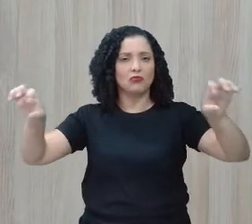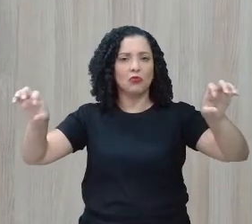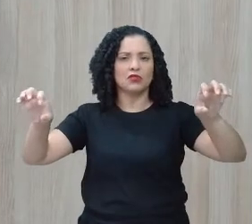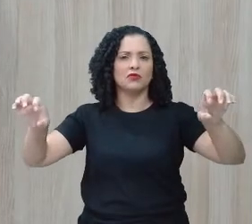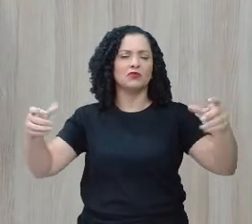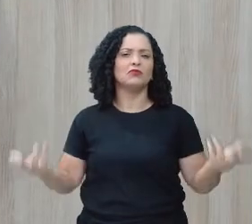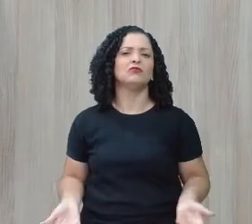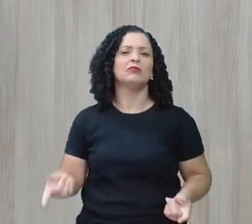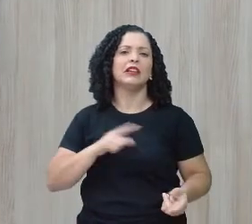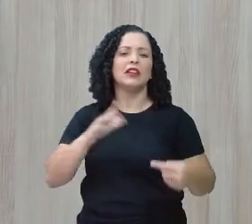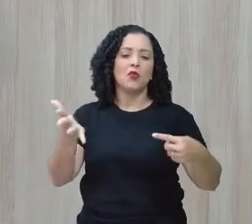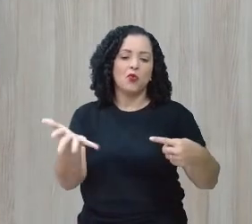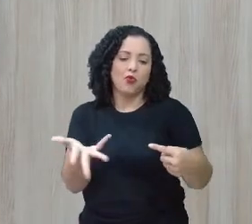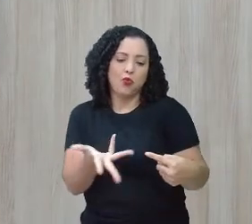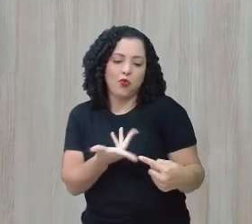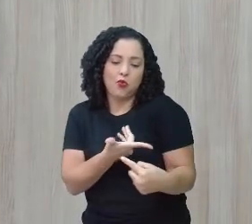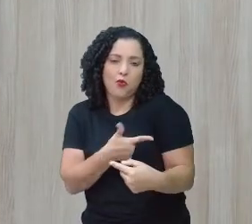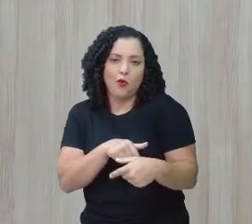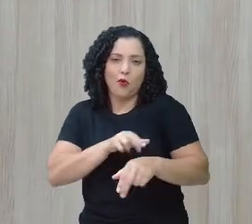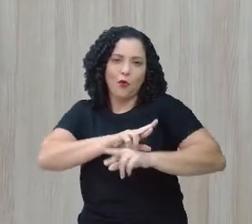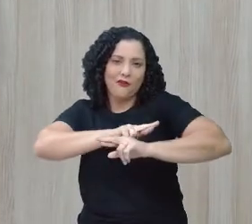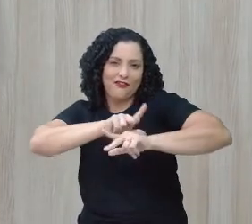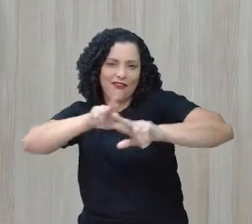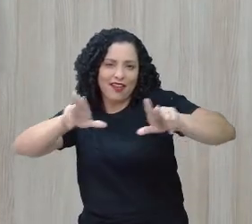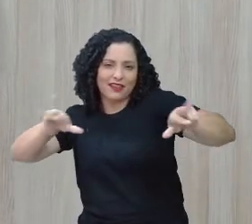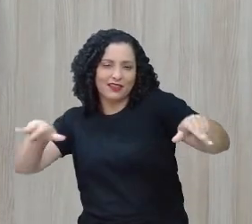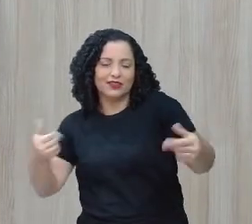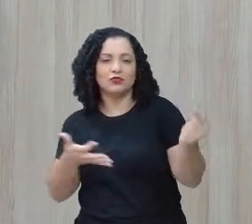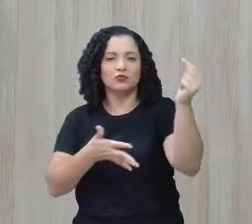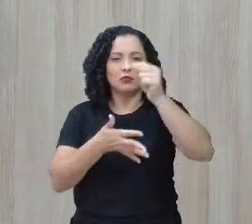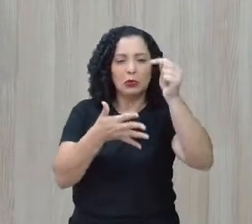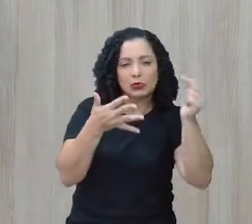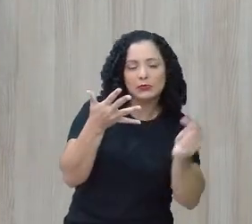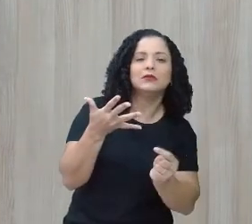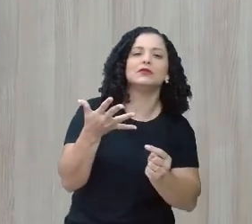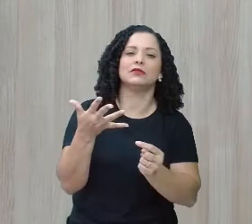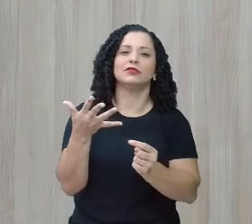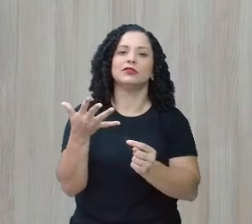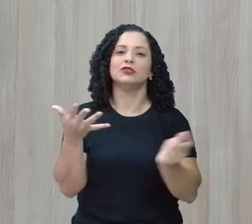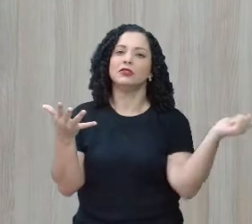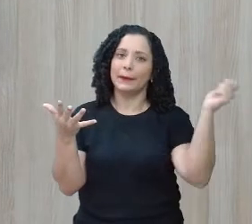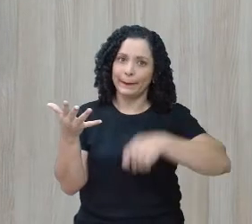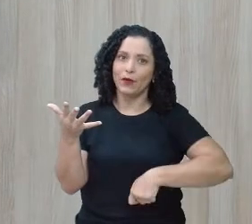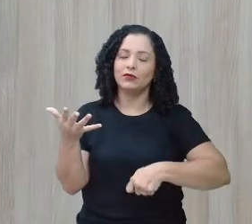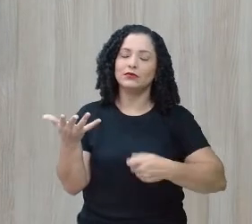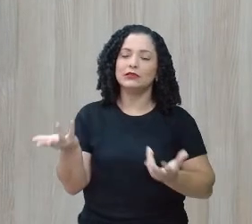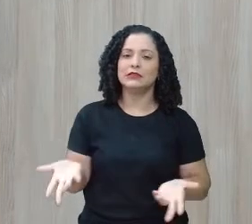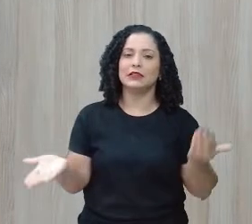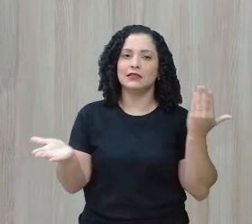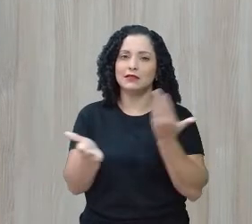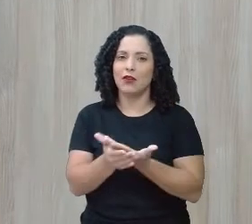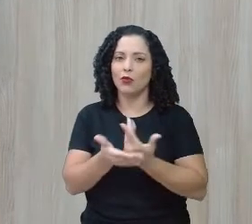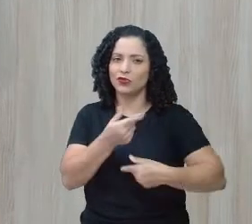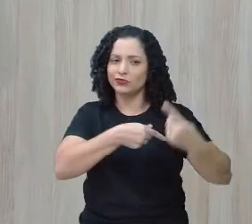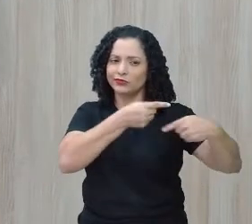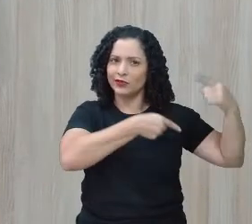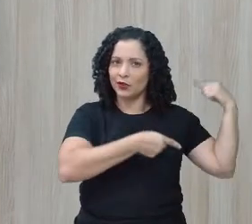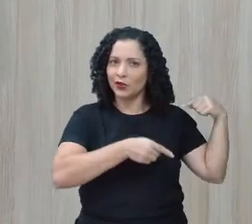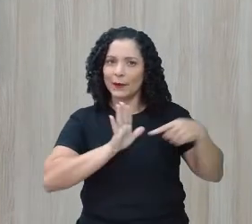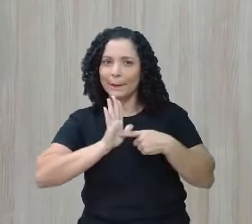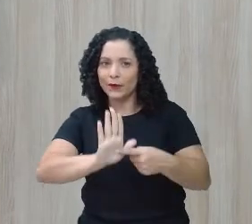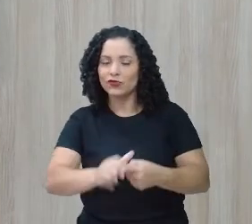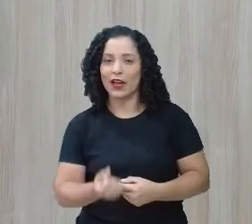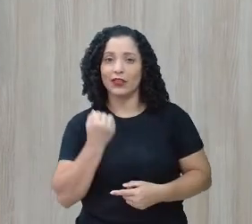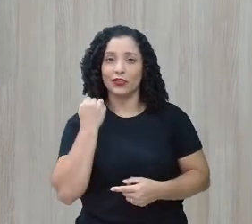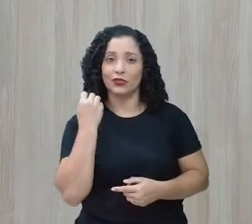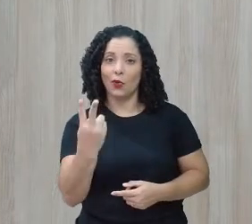várias formas de resolver um sistema de equação. E, nas aulas anteriores, eu expliquei para vocês dois métodos